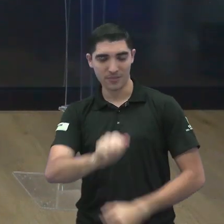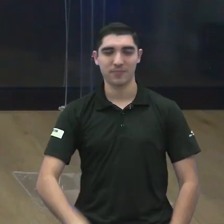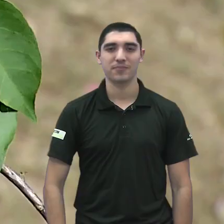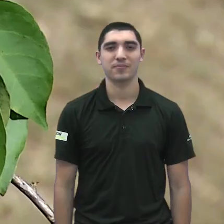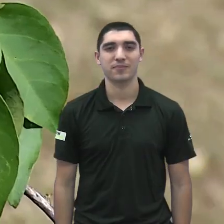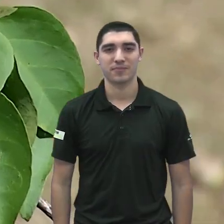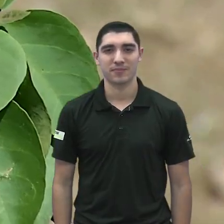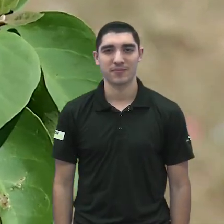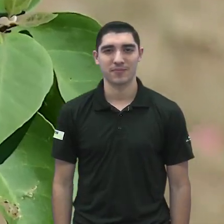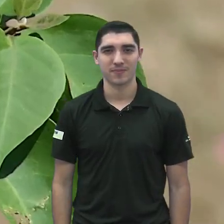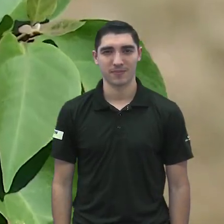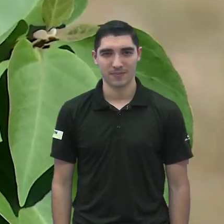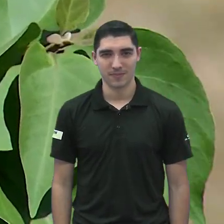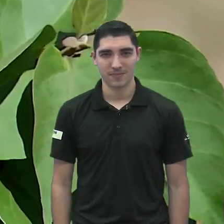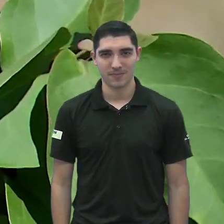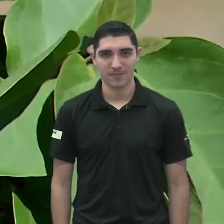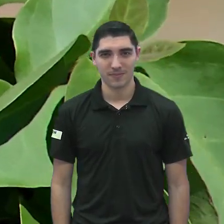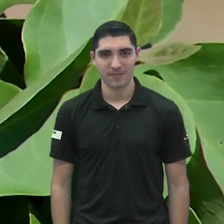GeoSanja.